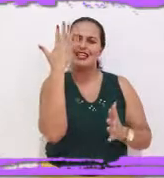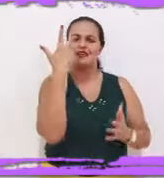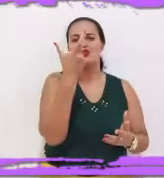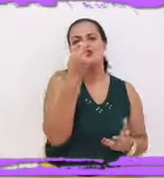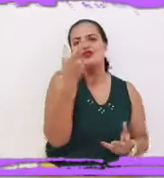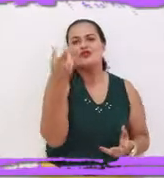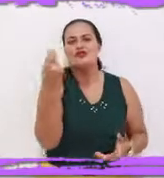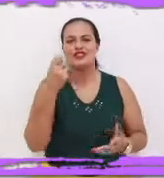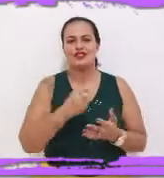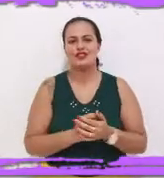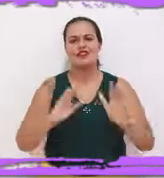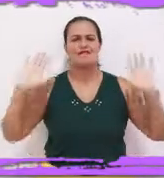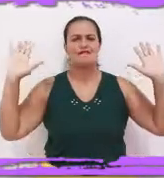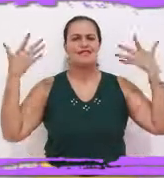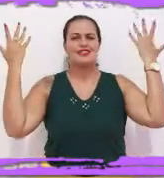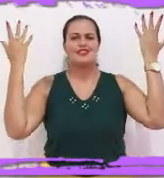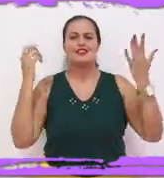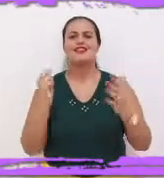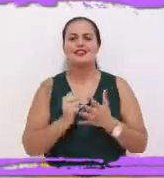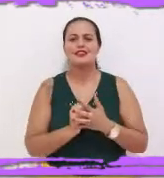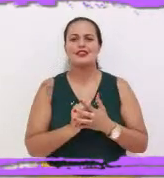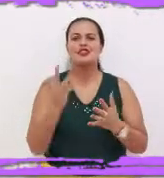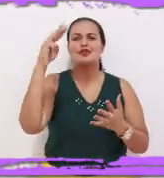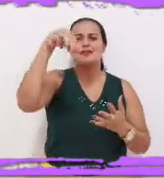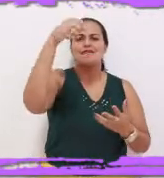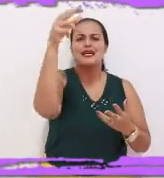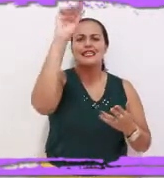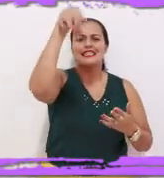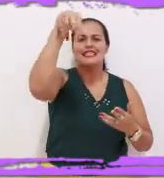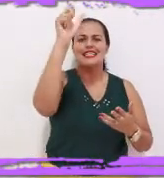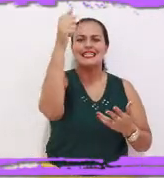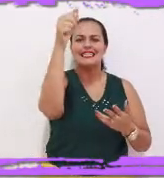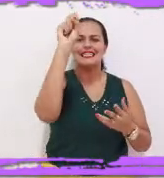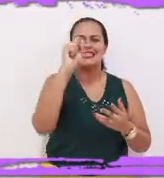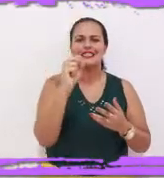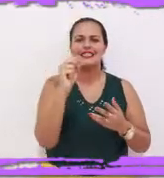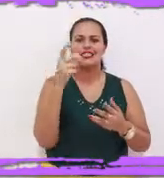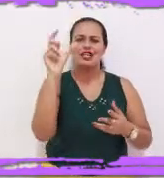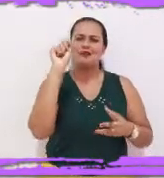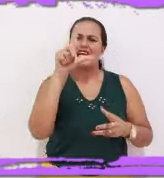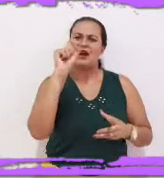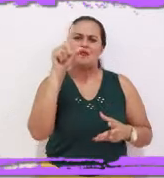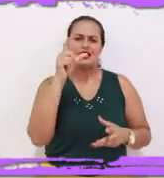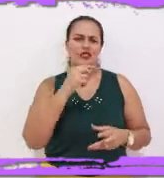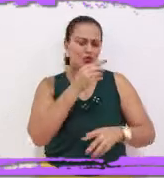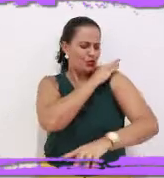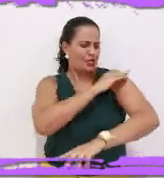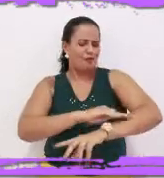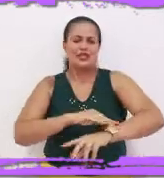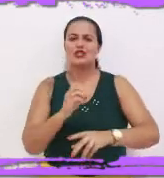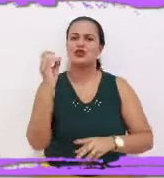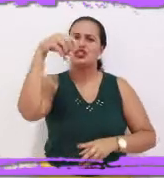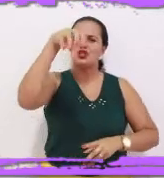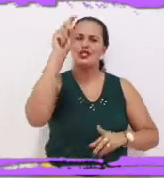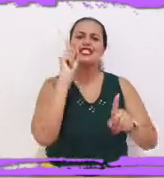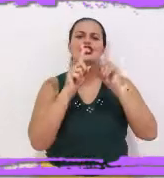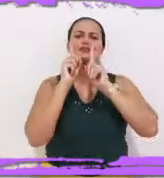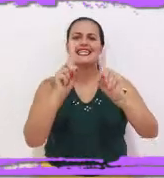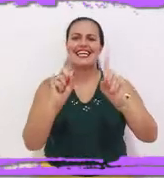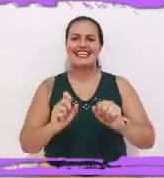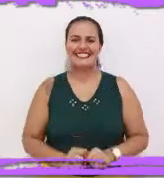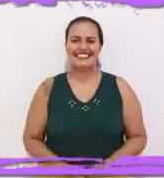do Maricarnaval 2020. A festa vai contar ainda com shows de Mariana Cunha e das agremiações Camisa Azul e Branco